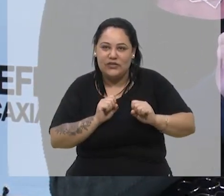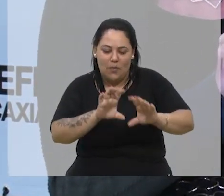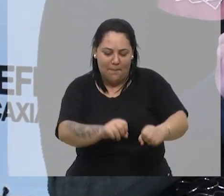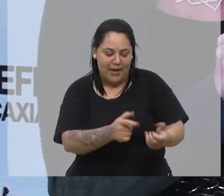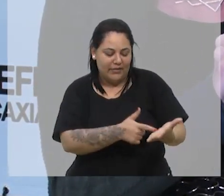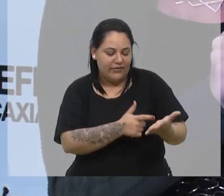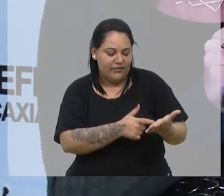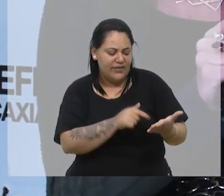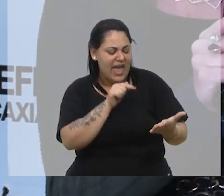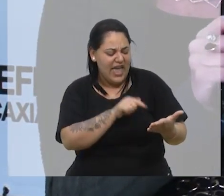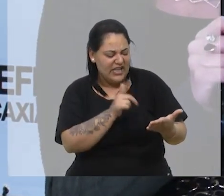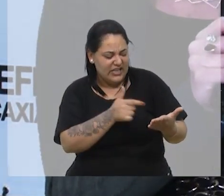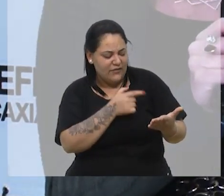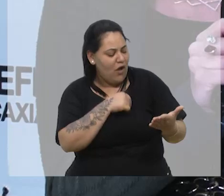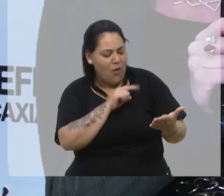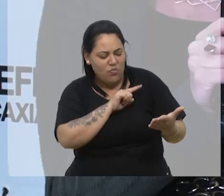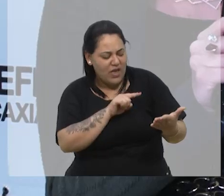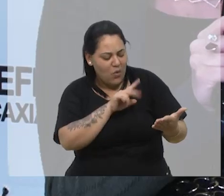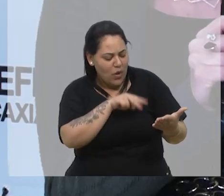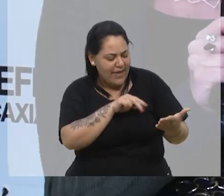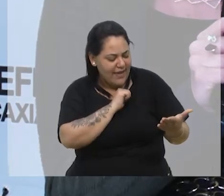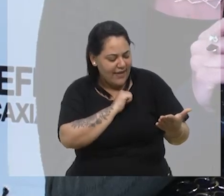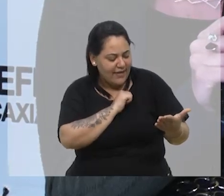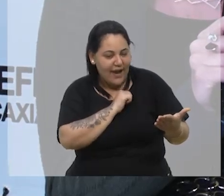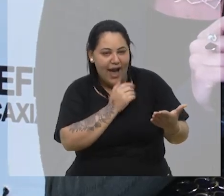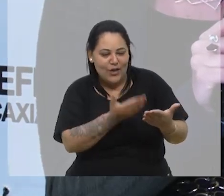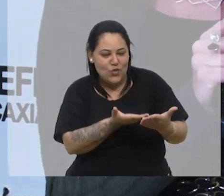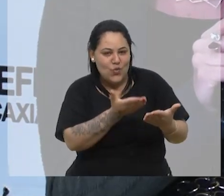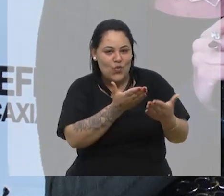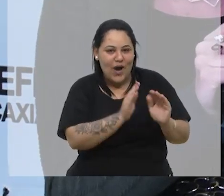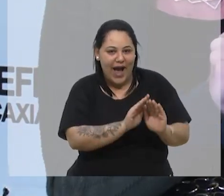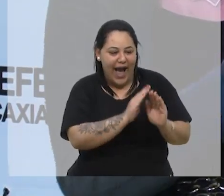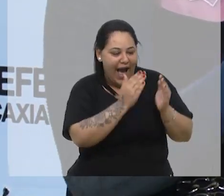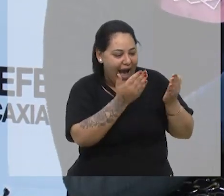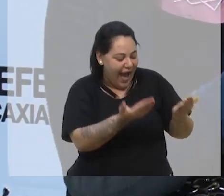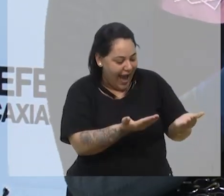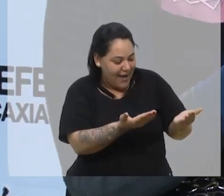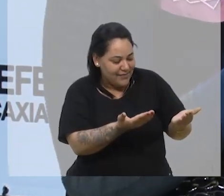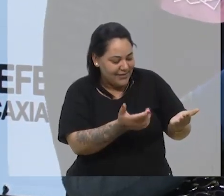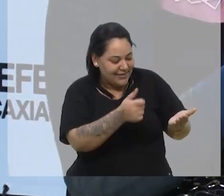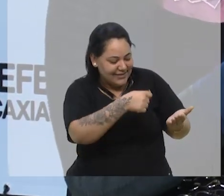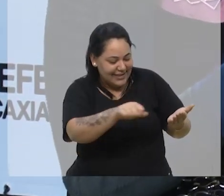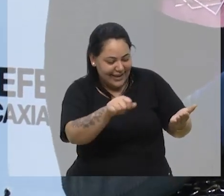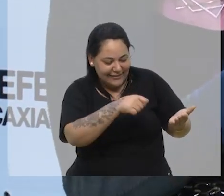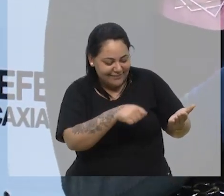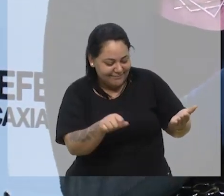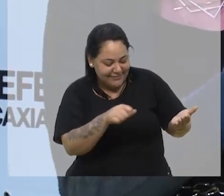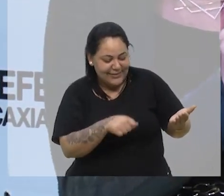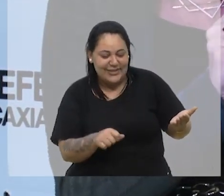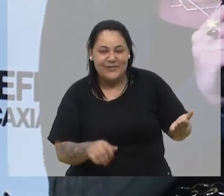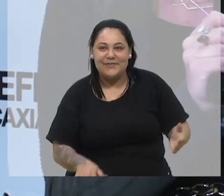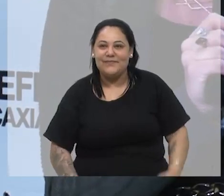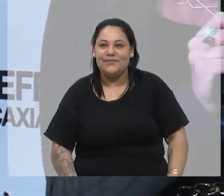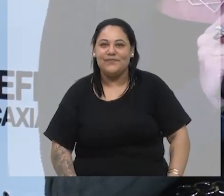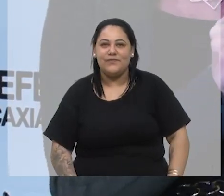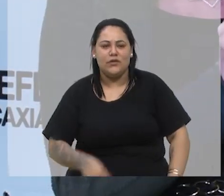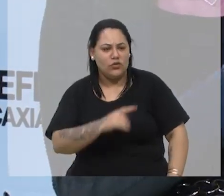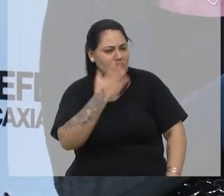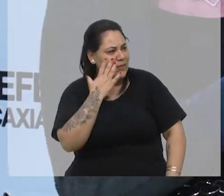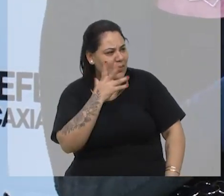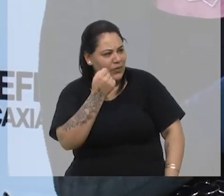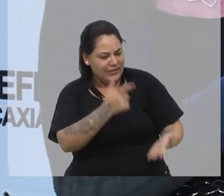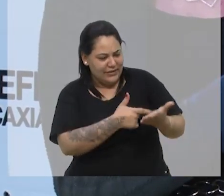são oferecidas para a comunidade escolar, clubes, sociedades esportivas e recreativas, empresas